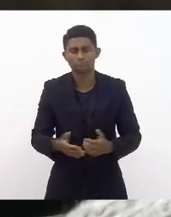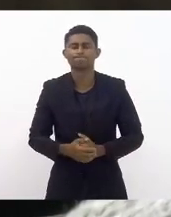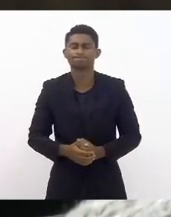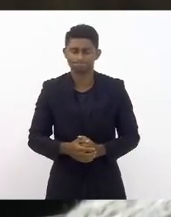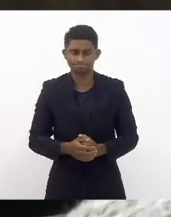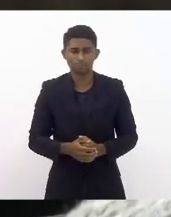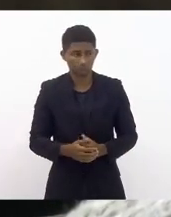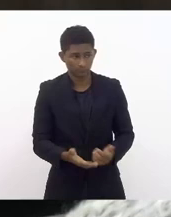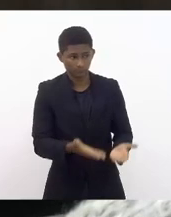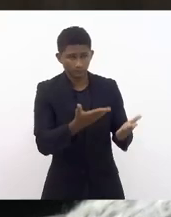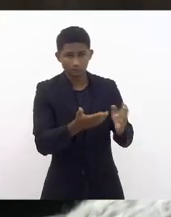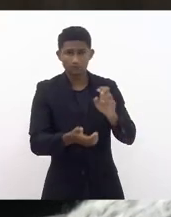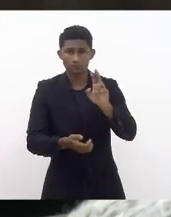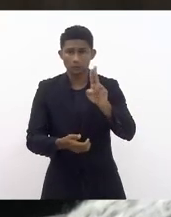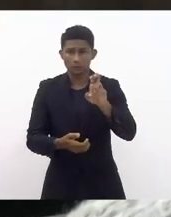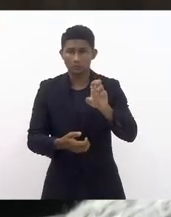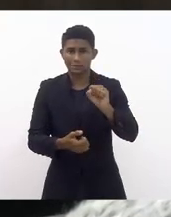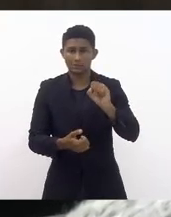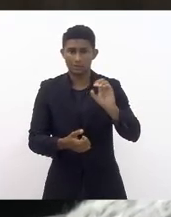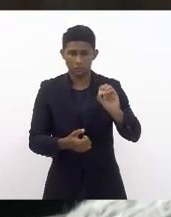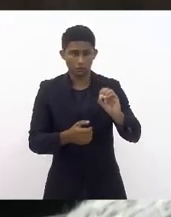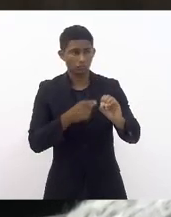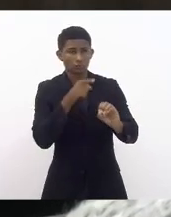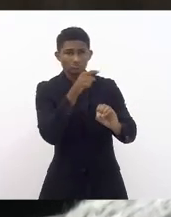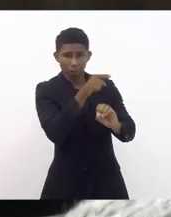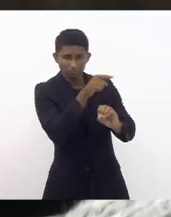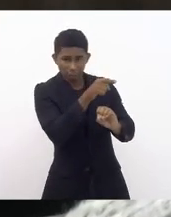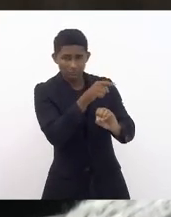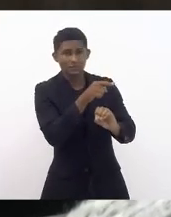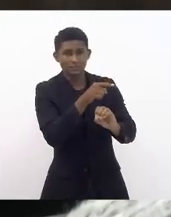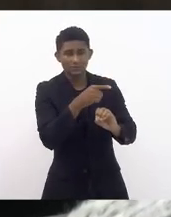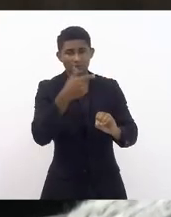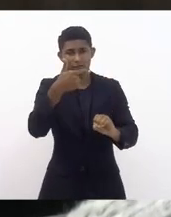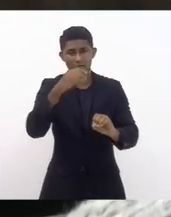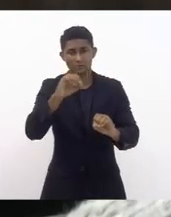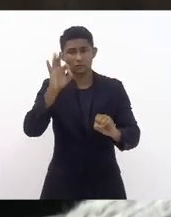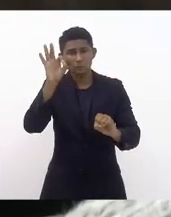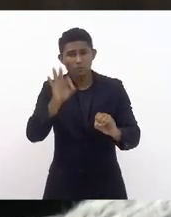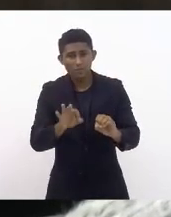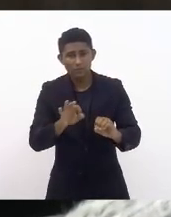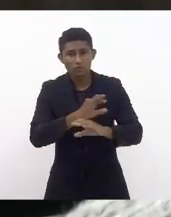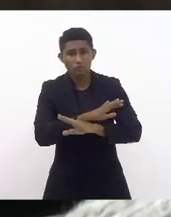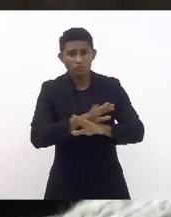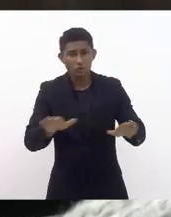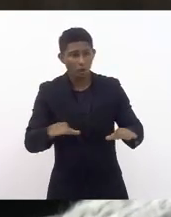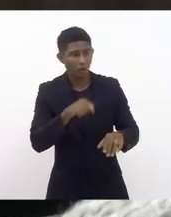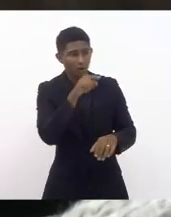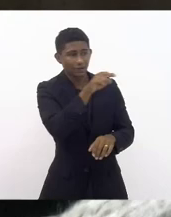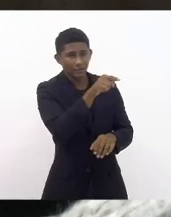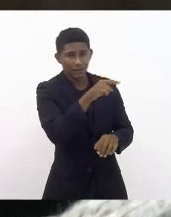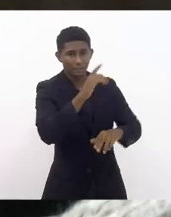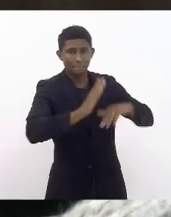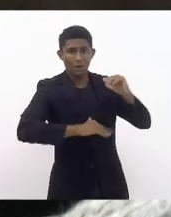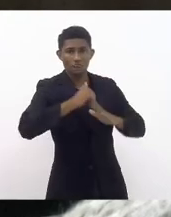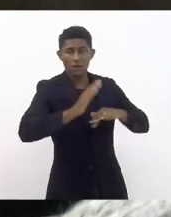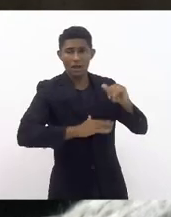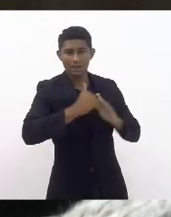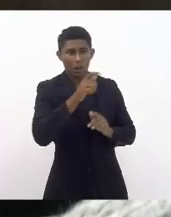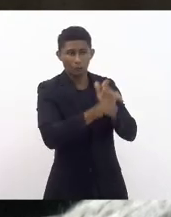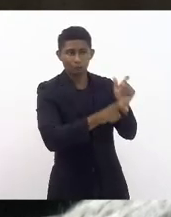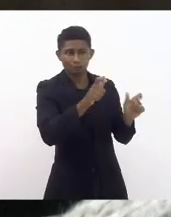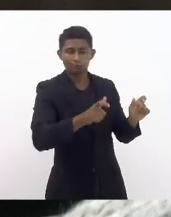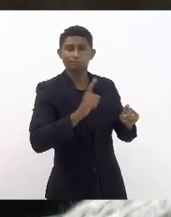a UESO tem 20% dos seus cargos vacantes porque a instituição universitária do Estado que mais tem